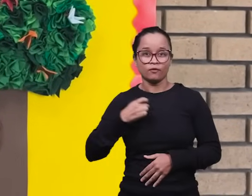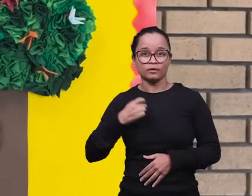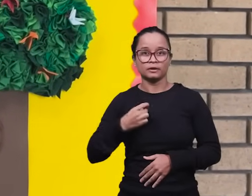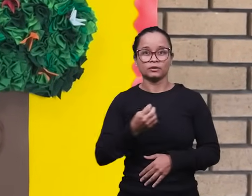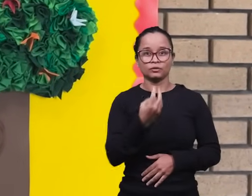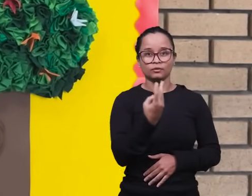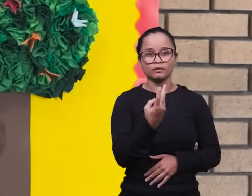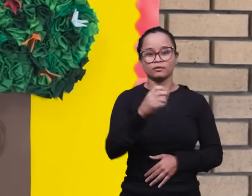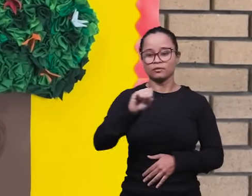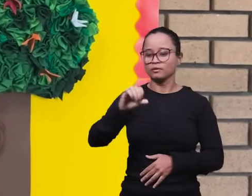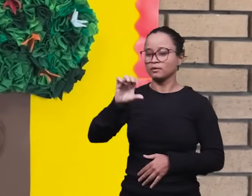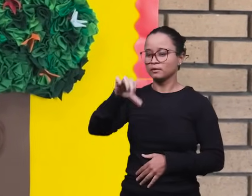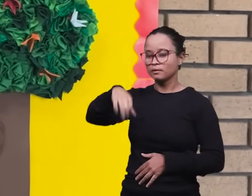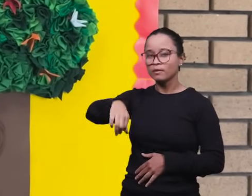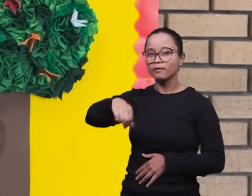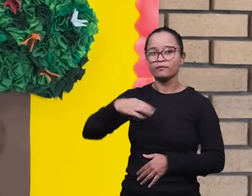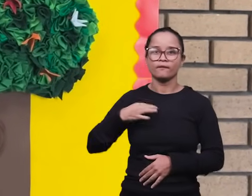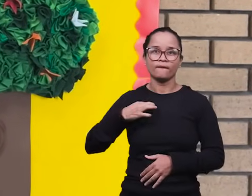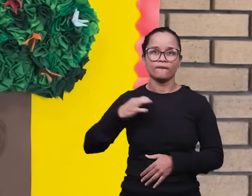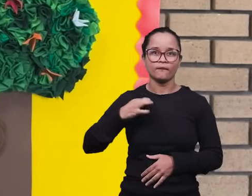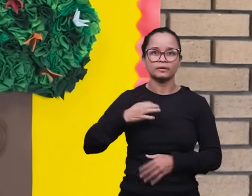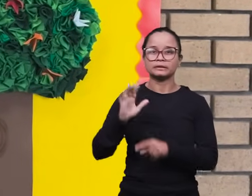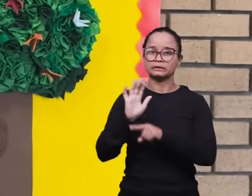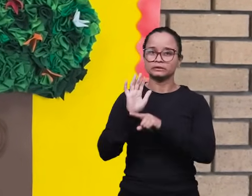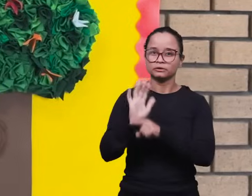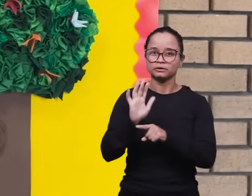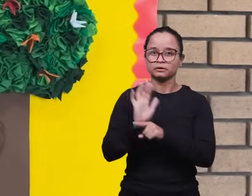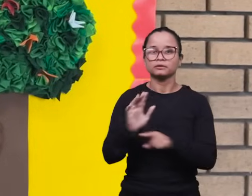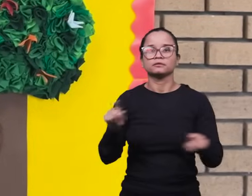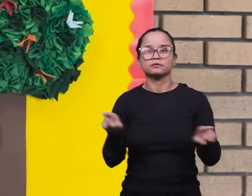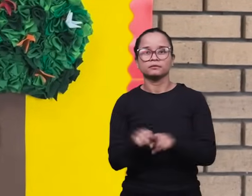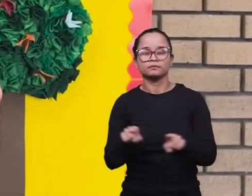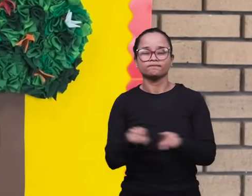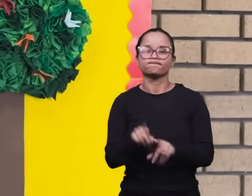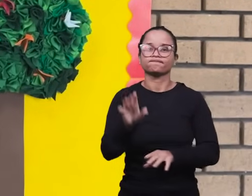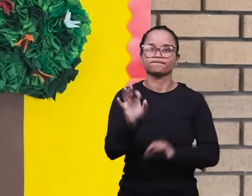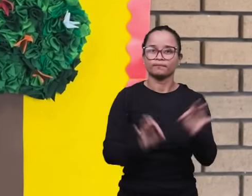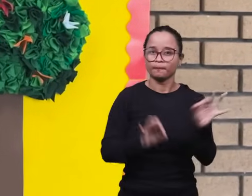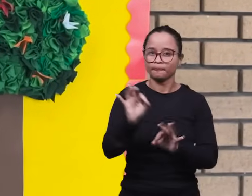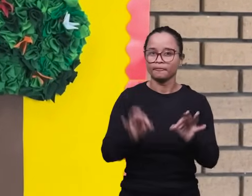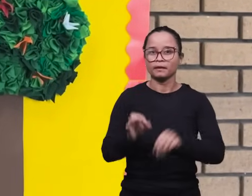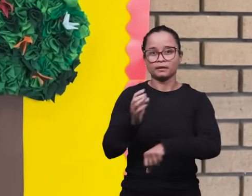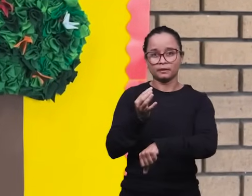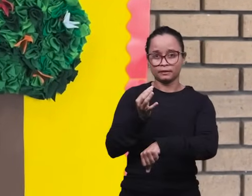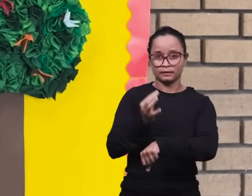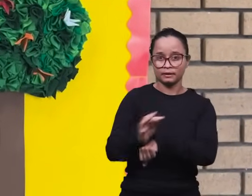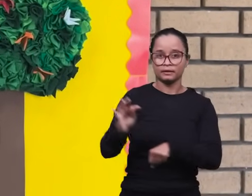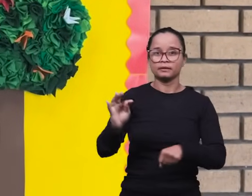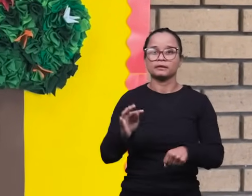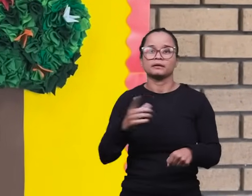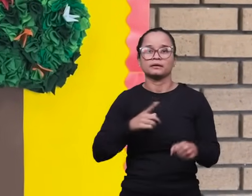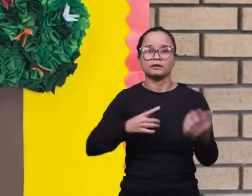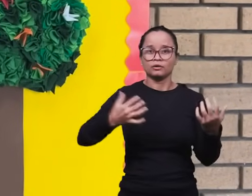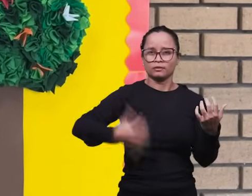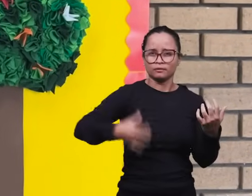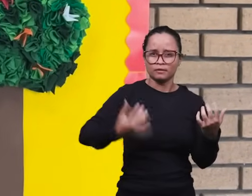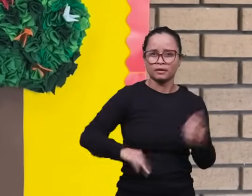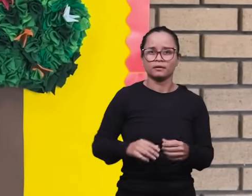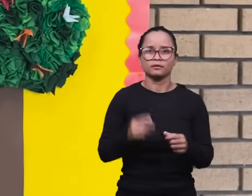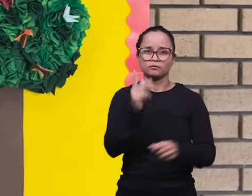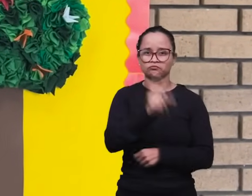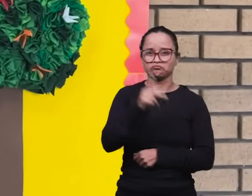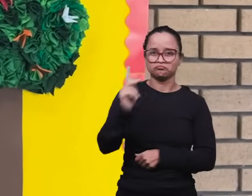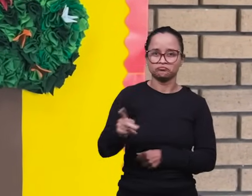duzentos e oitenta e nove voluntários, que ajudaram na preparação técnica, instrumentos,